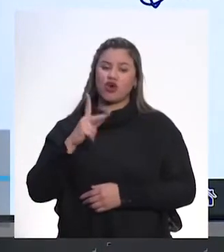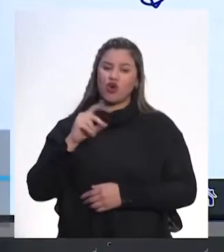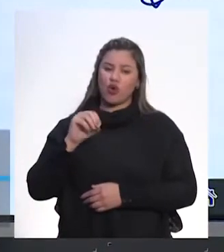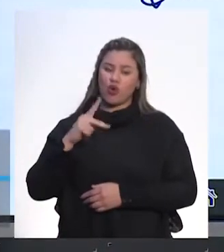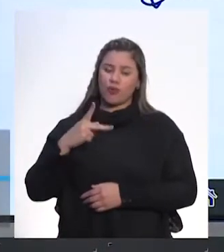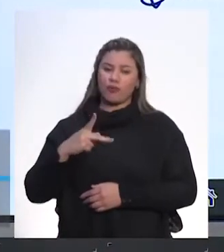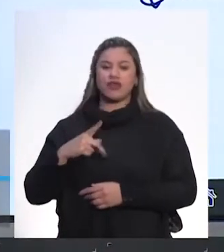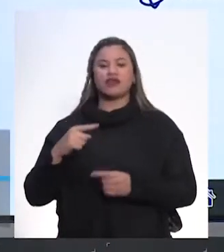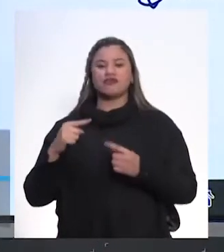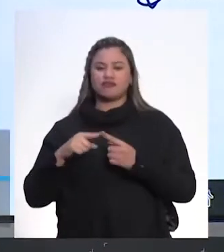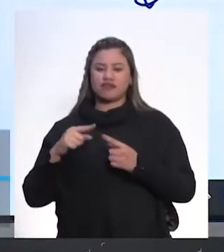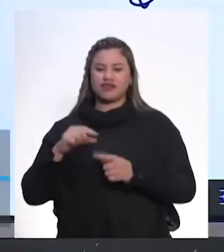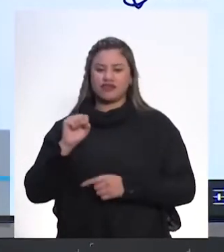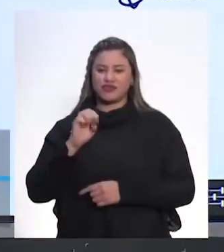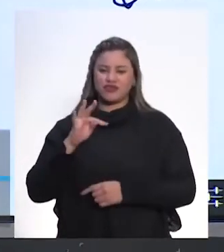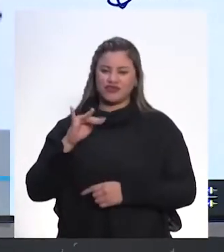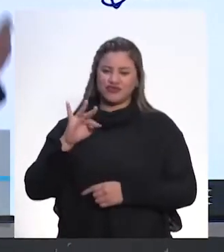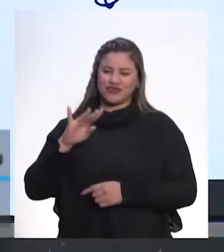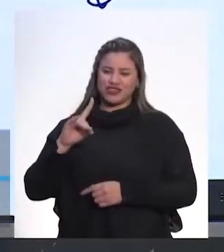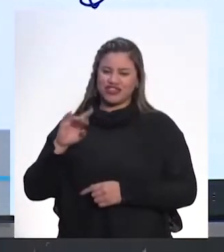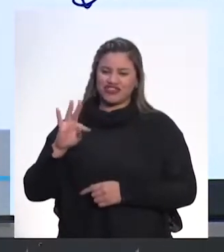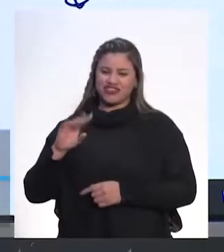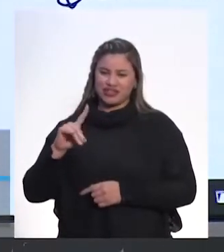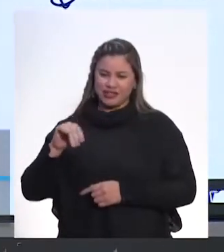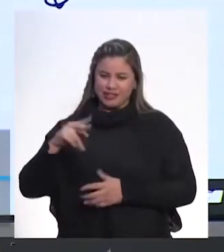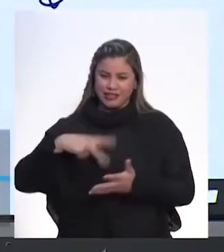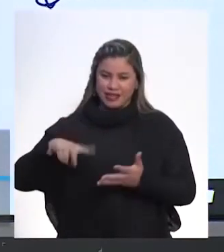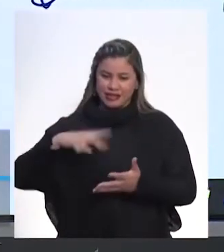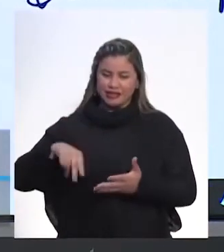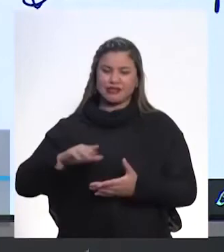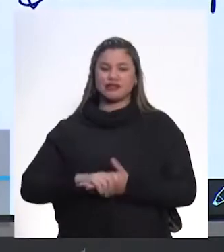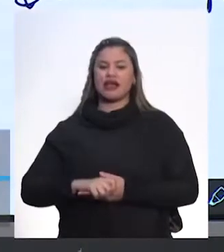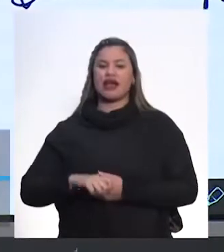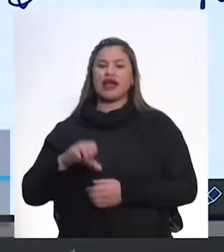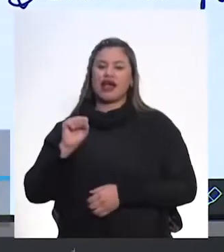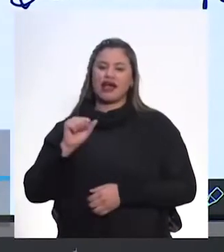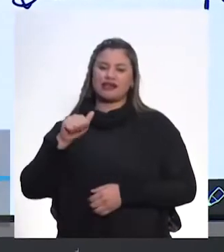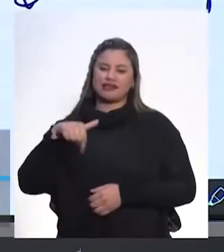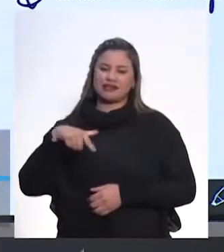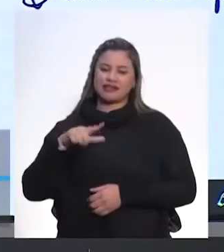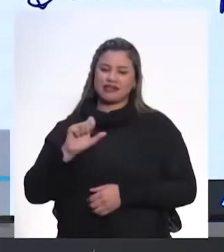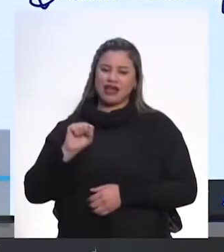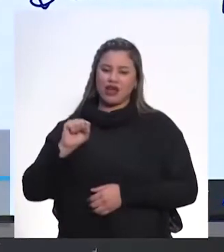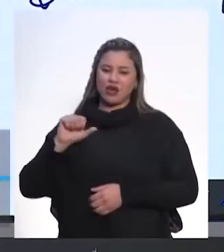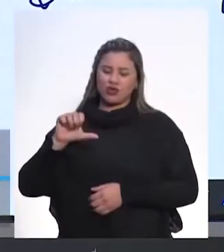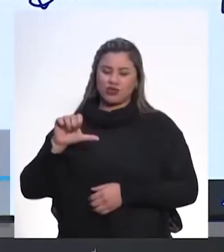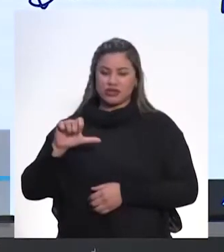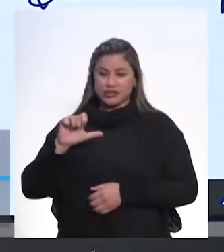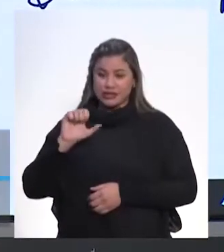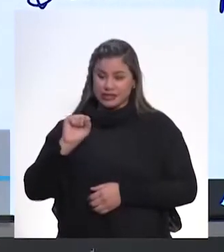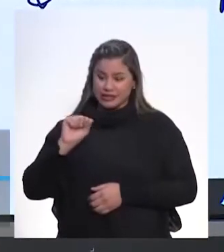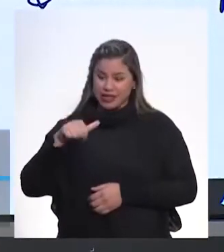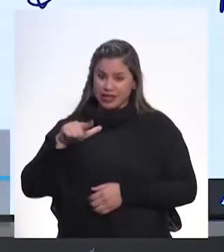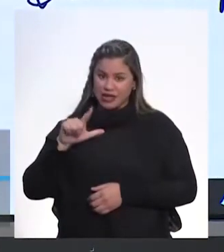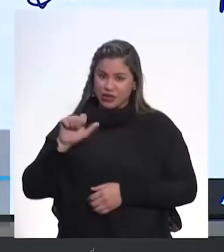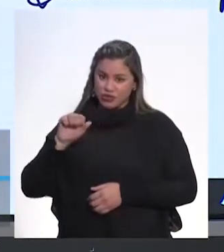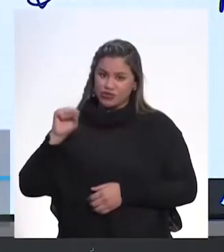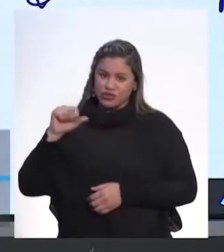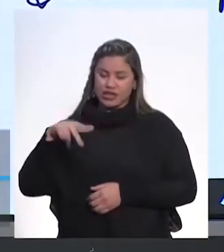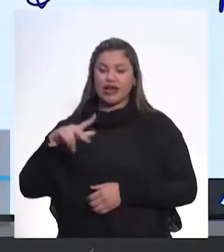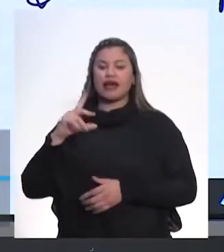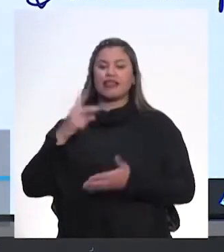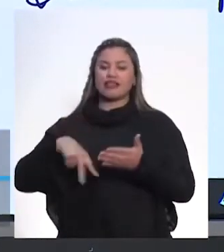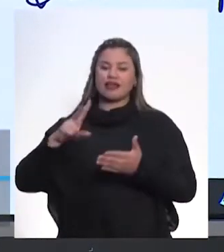das street dance, ok? A Edileia, a salsa, né, é uma dança latina, tá certo? O Rian falou um pouquinho